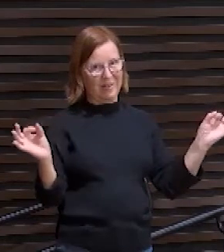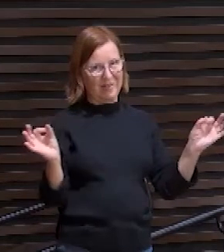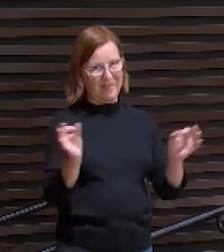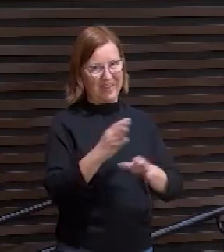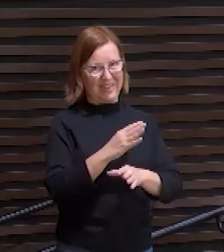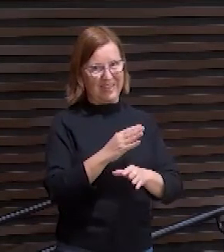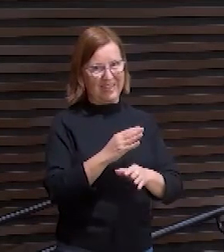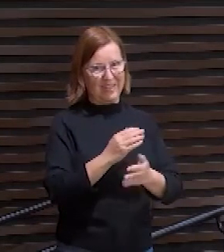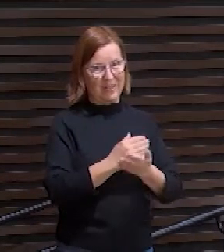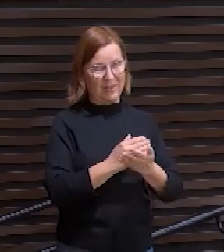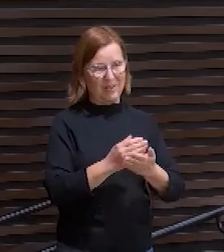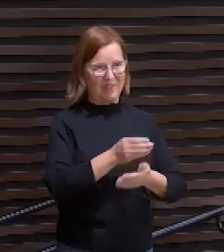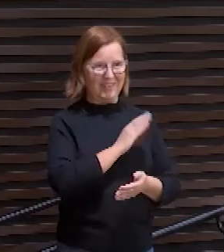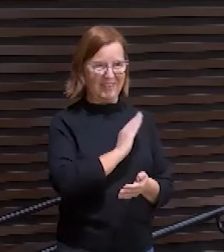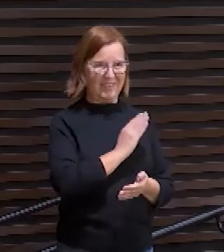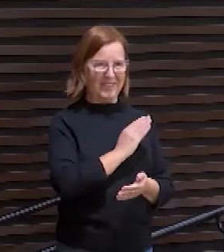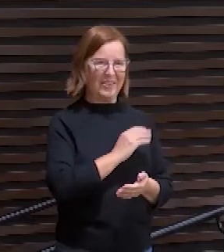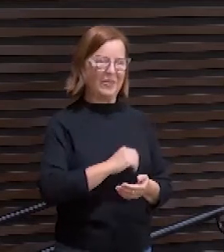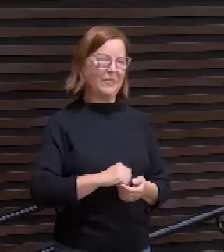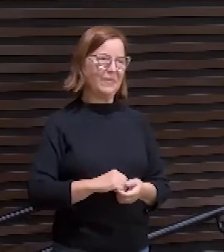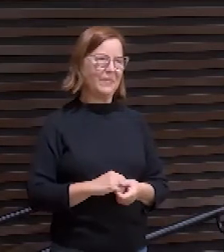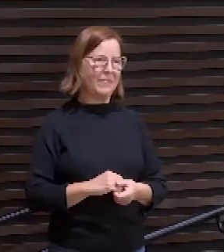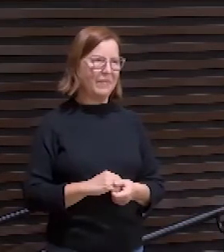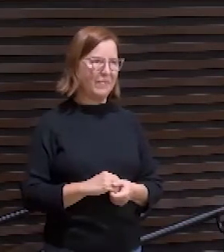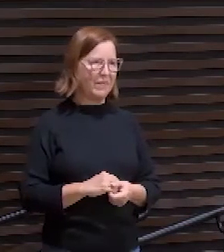do coração.